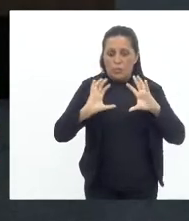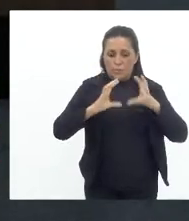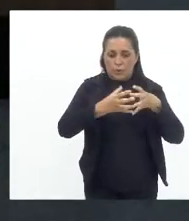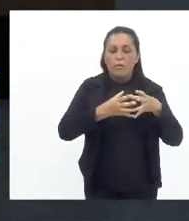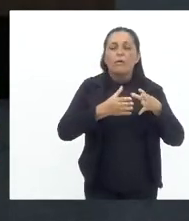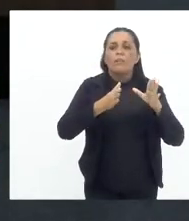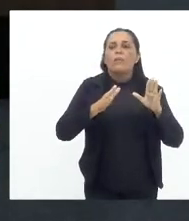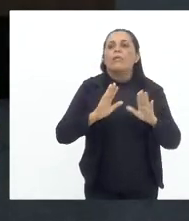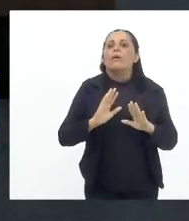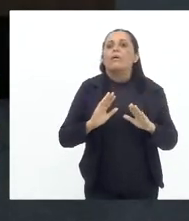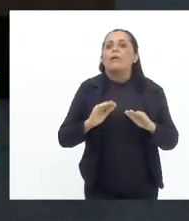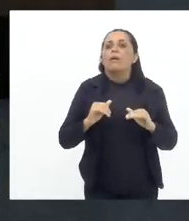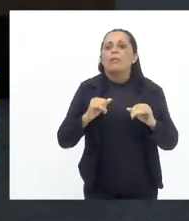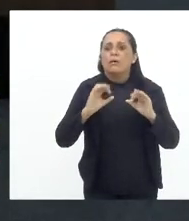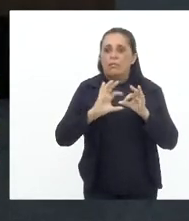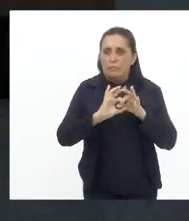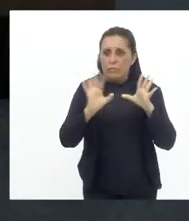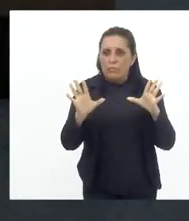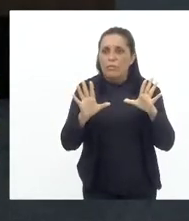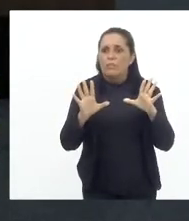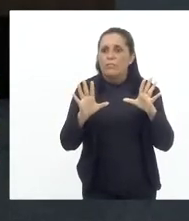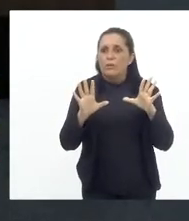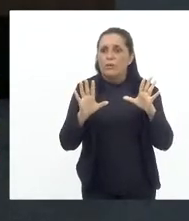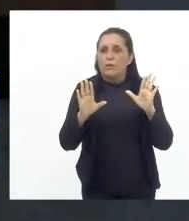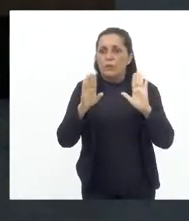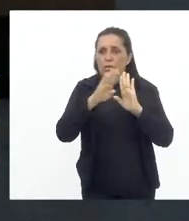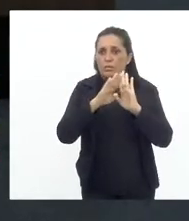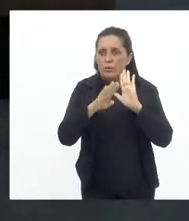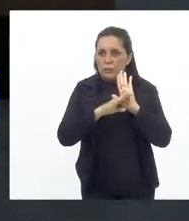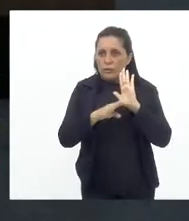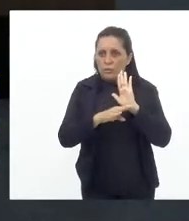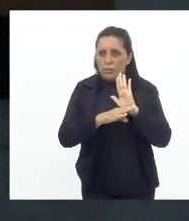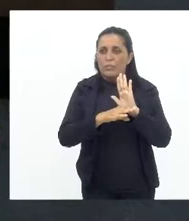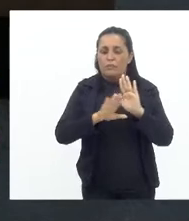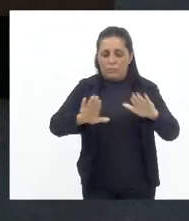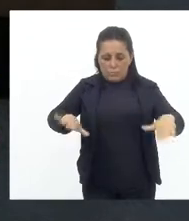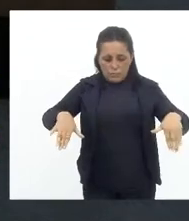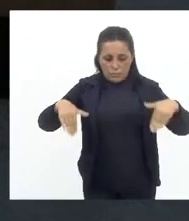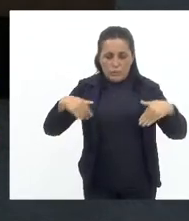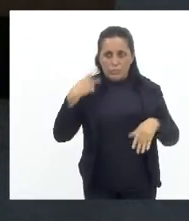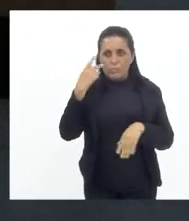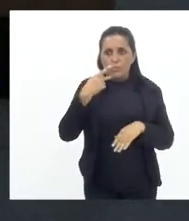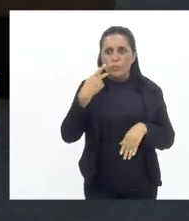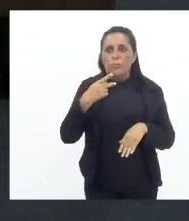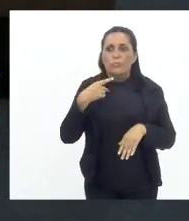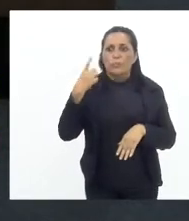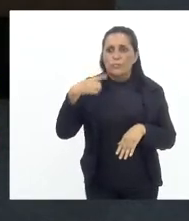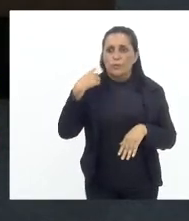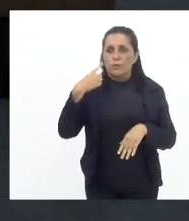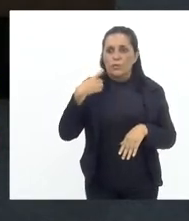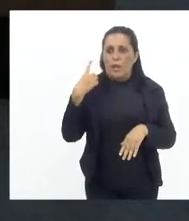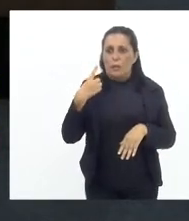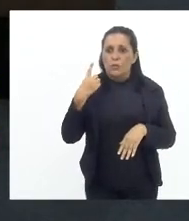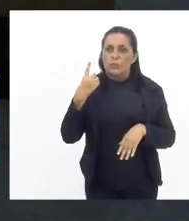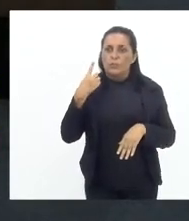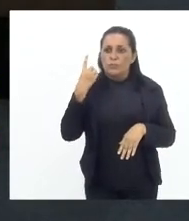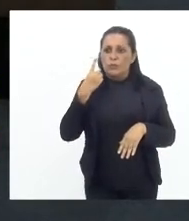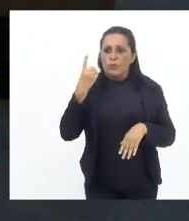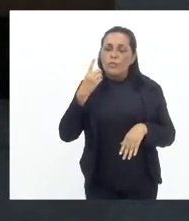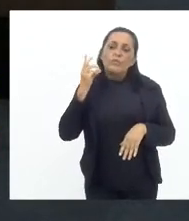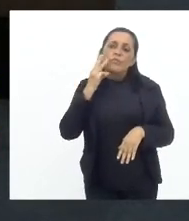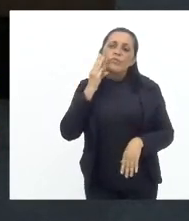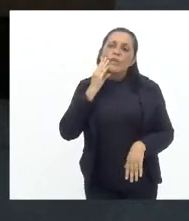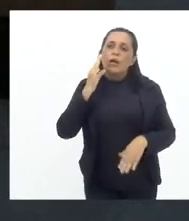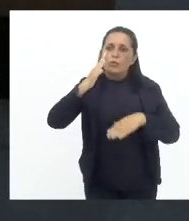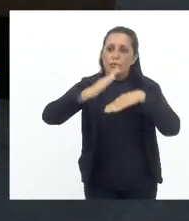favorável com emendas e vamos buscar realizar uma audiência pública com deputados waldeck com os profissionais do sistema